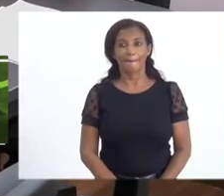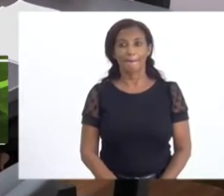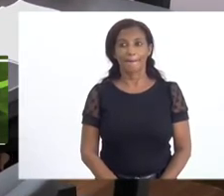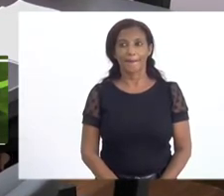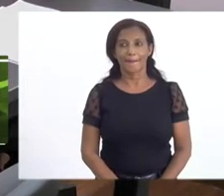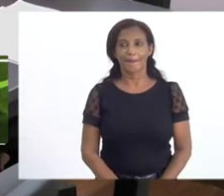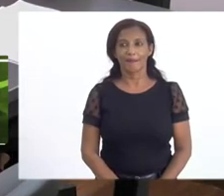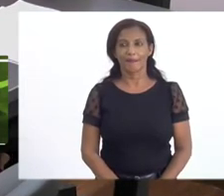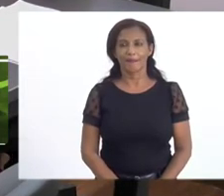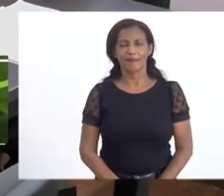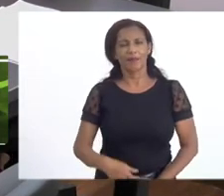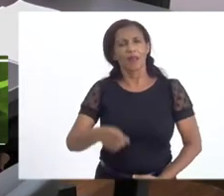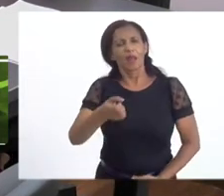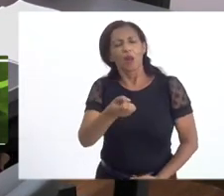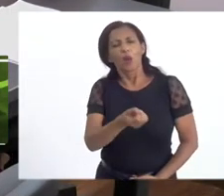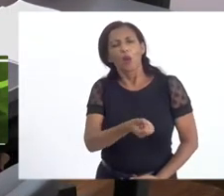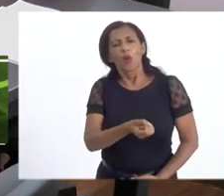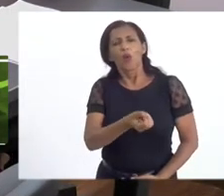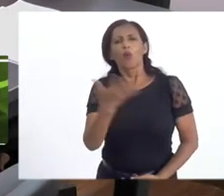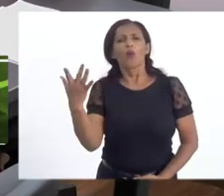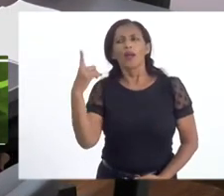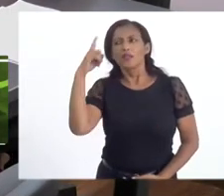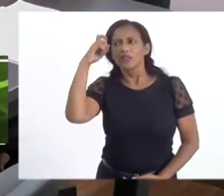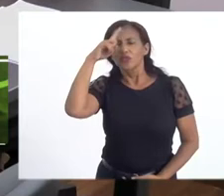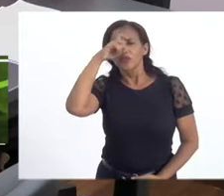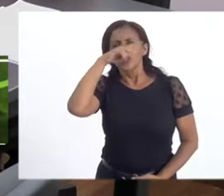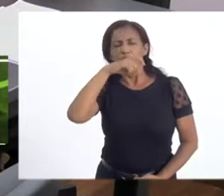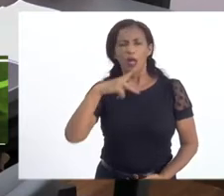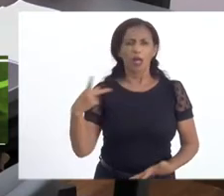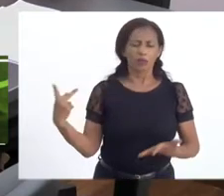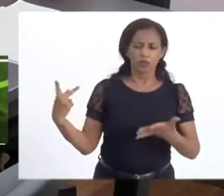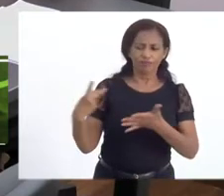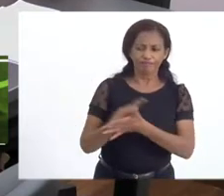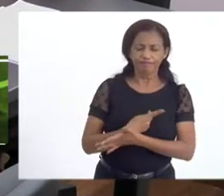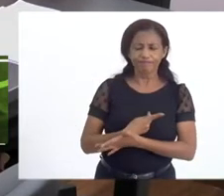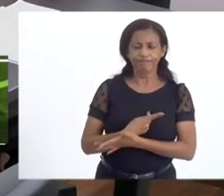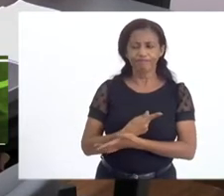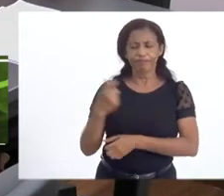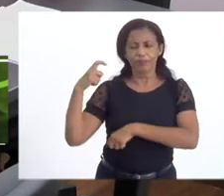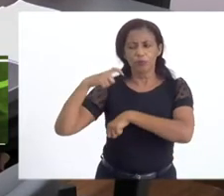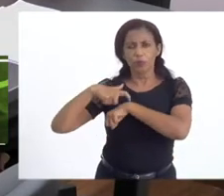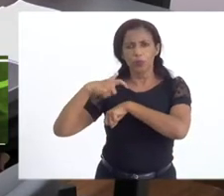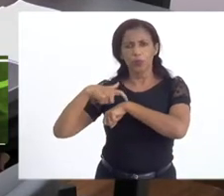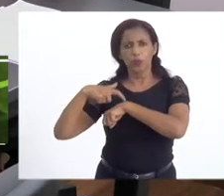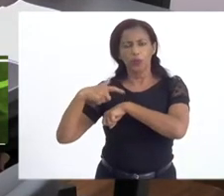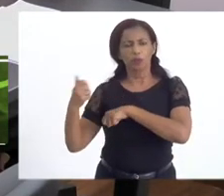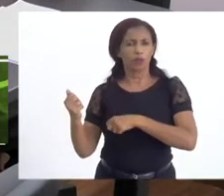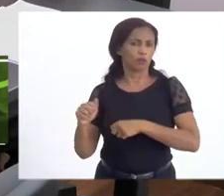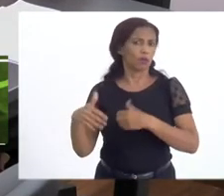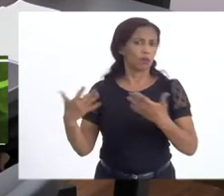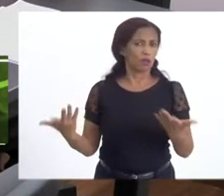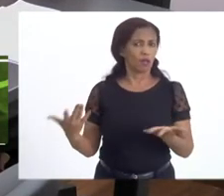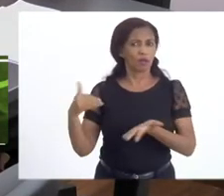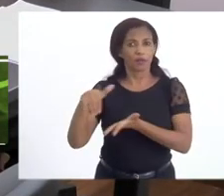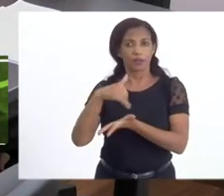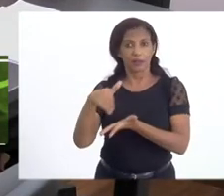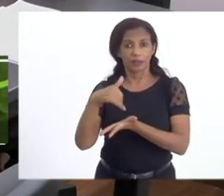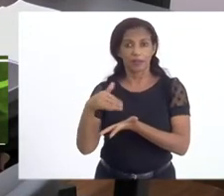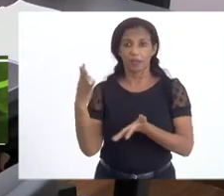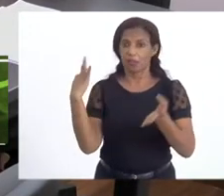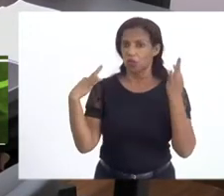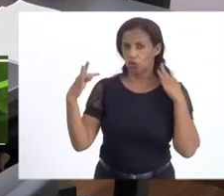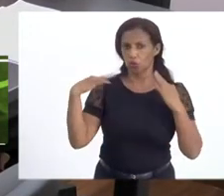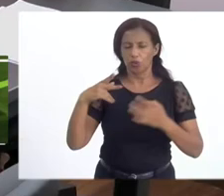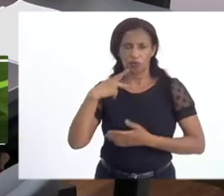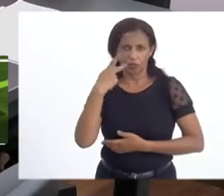Quais as dificuldades enfrentadas, não é, pelo Santos Dumont na atual circunstância? É claro que a Secretaria de Turismo vai